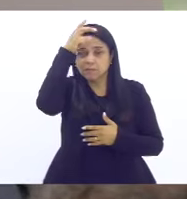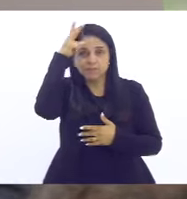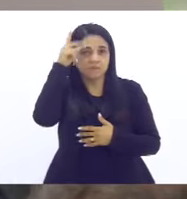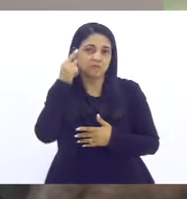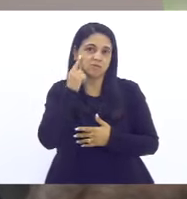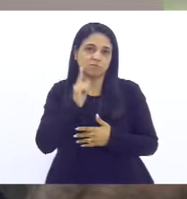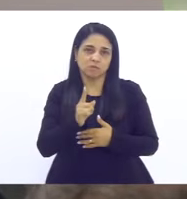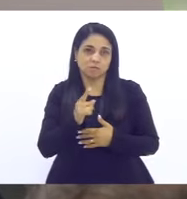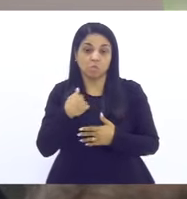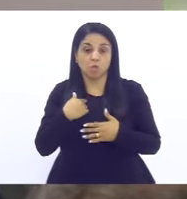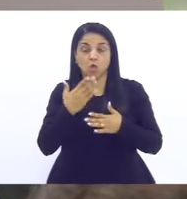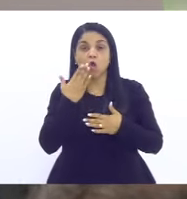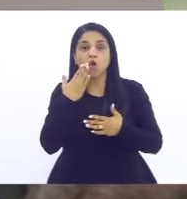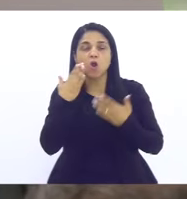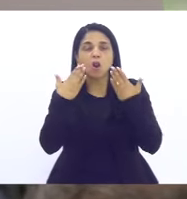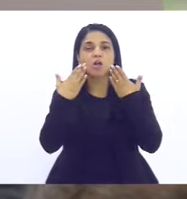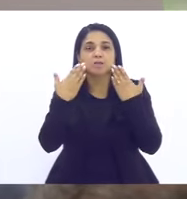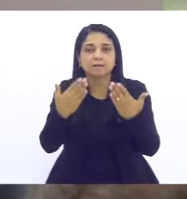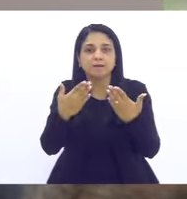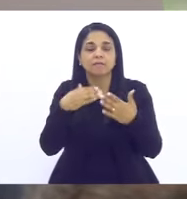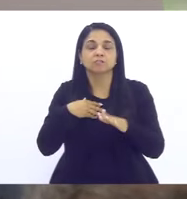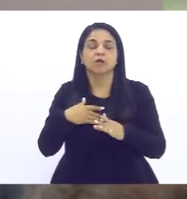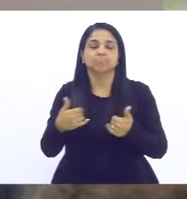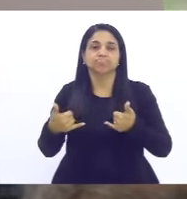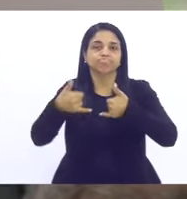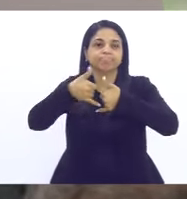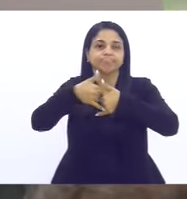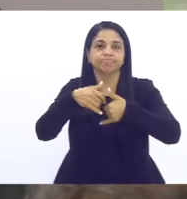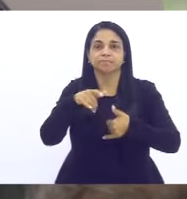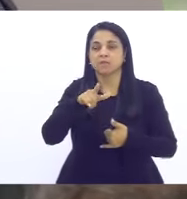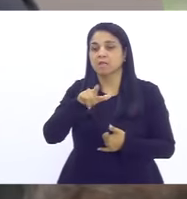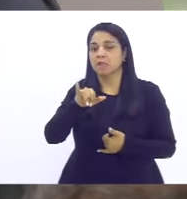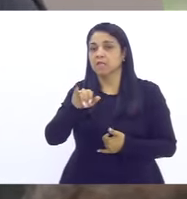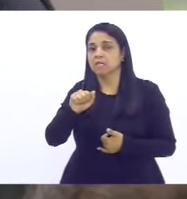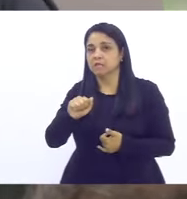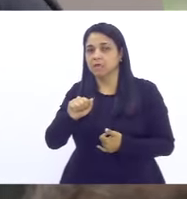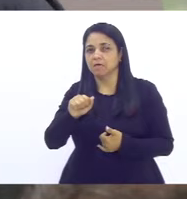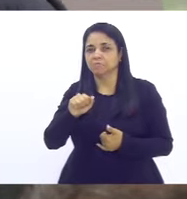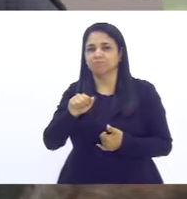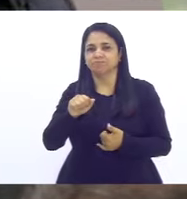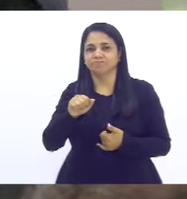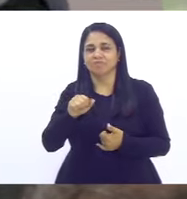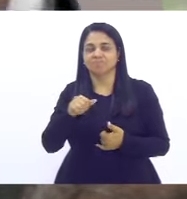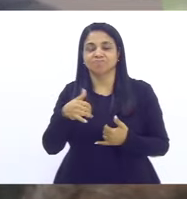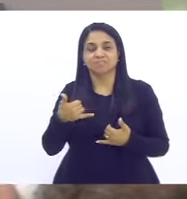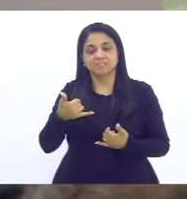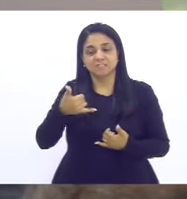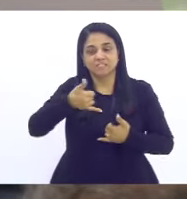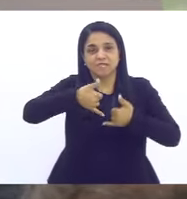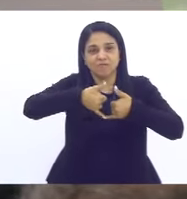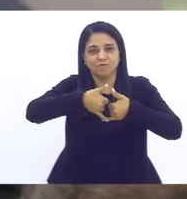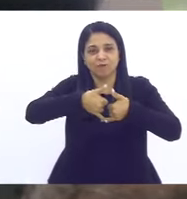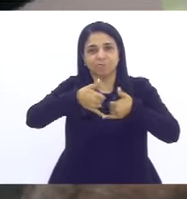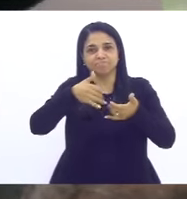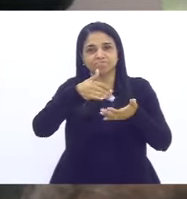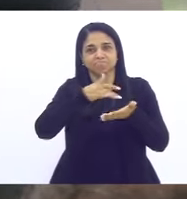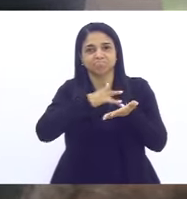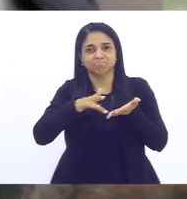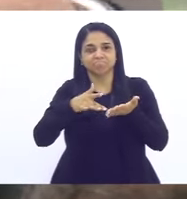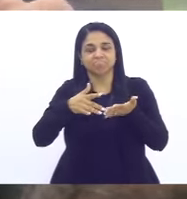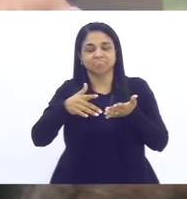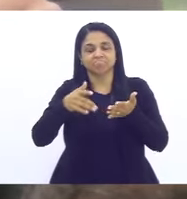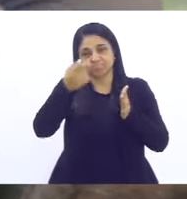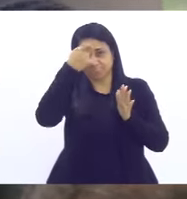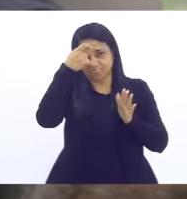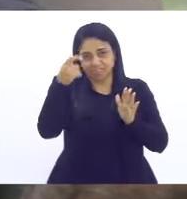colocando a cara, porque eu estou cansado de falar com a tal da Lia, que é um sistema, um telefone, inteligência artificial da Light, que não te responde